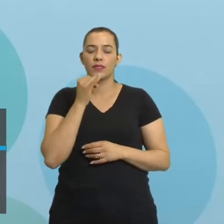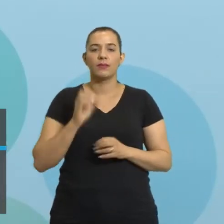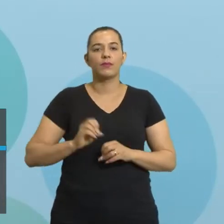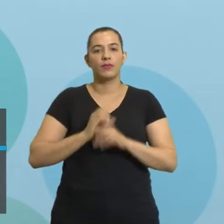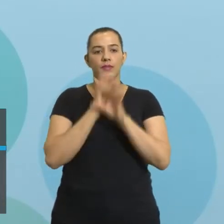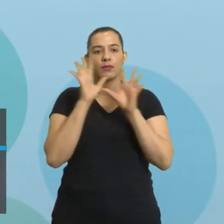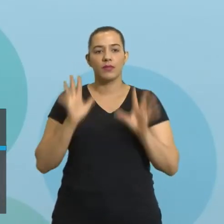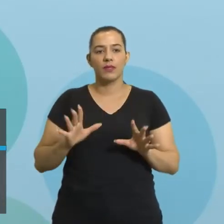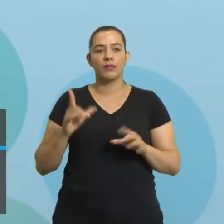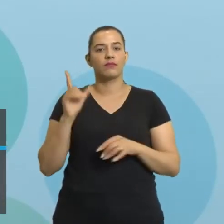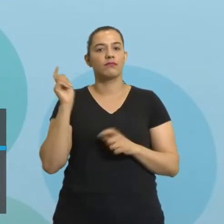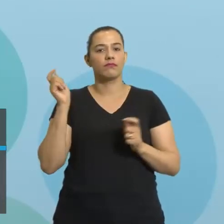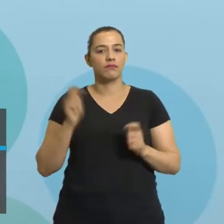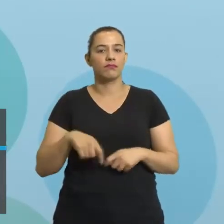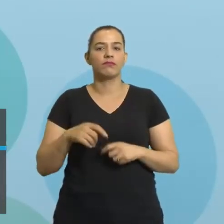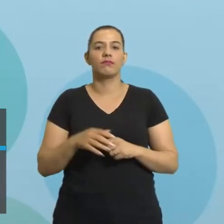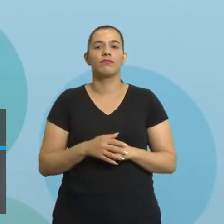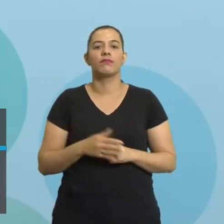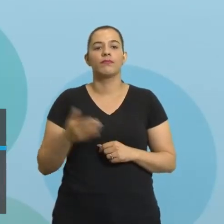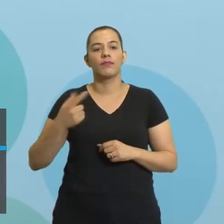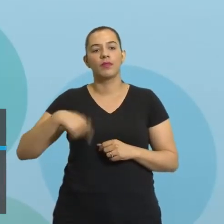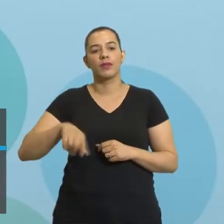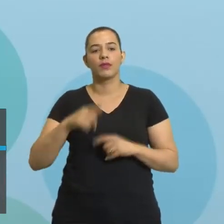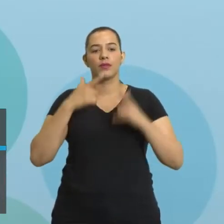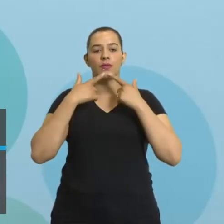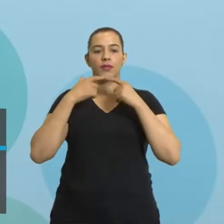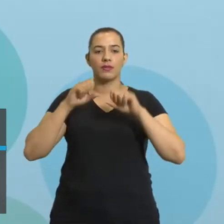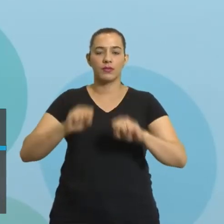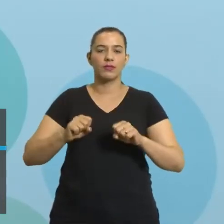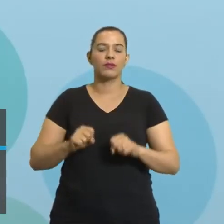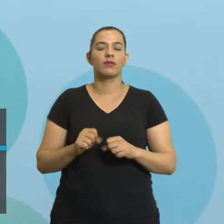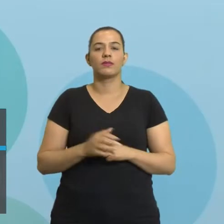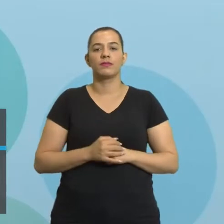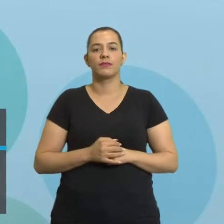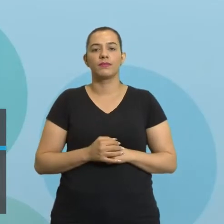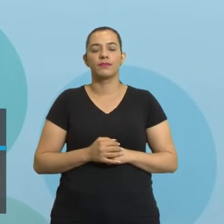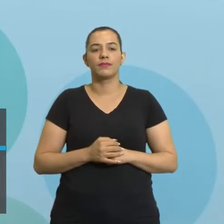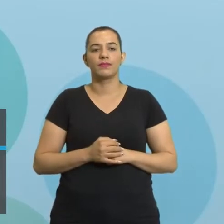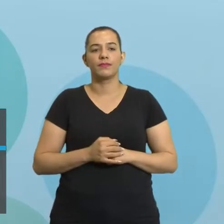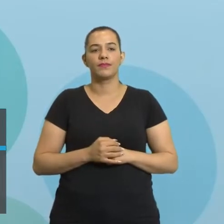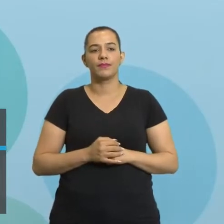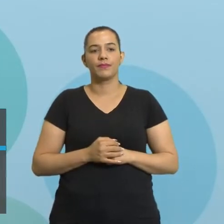de um texto, de uma linguagem multissemiótica, tá?